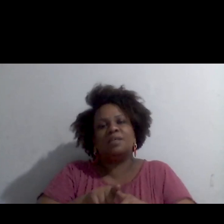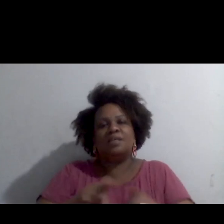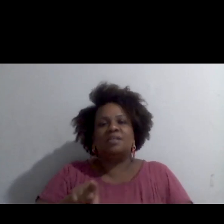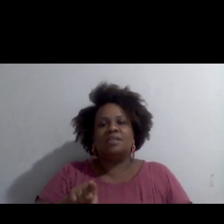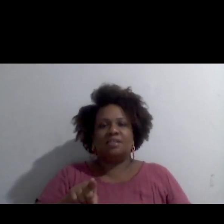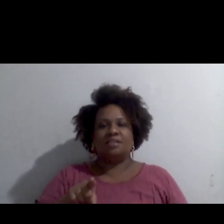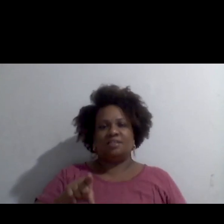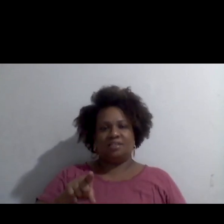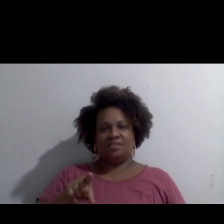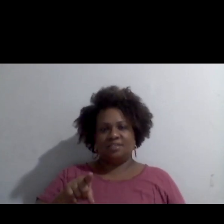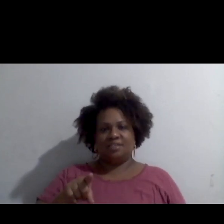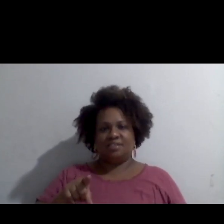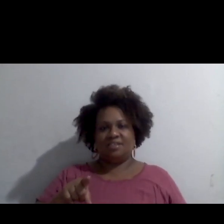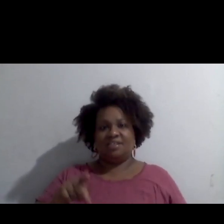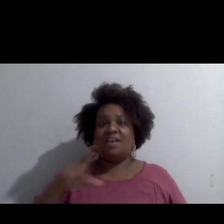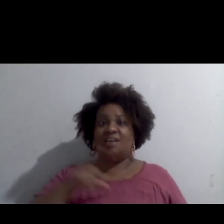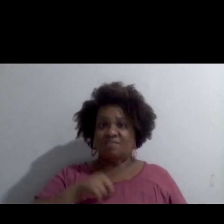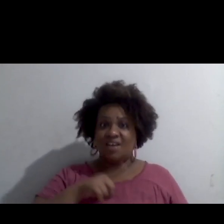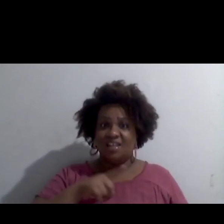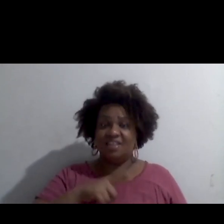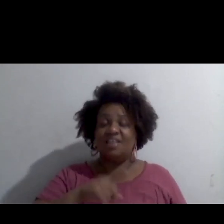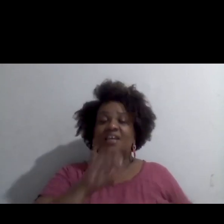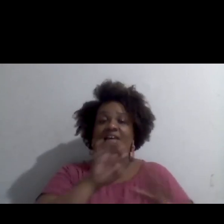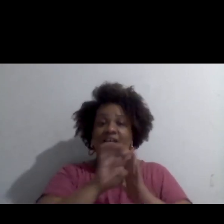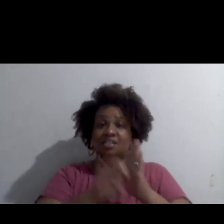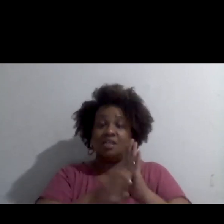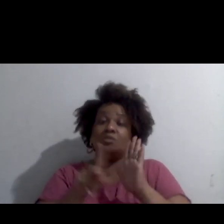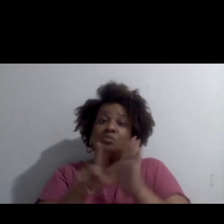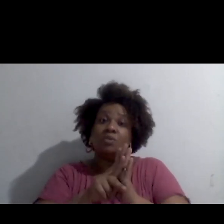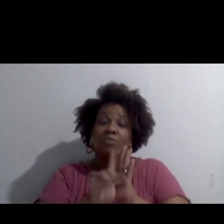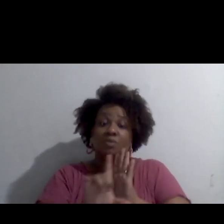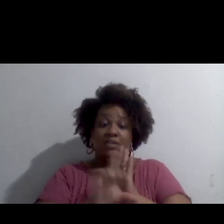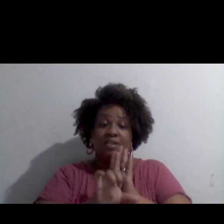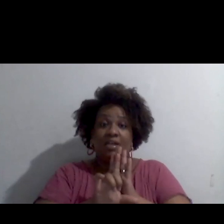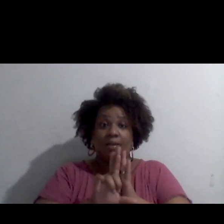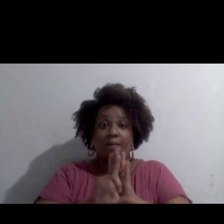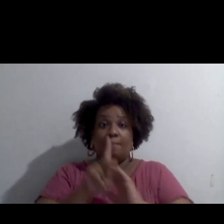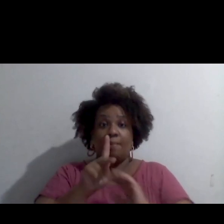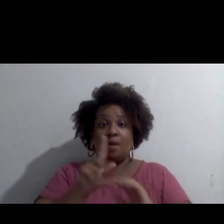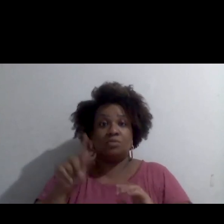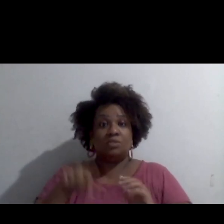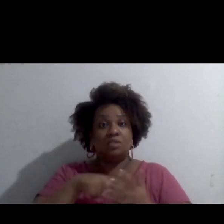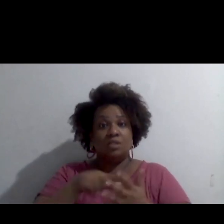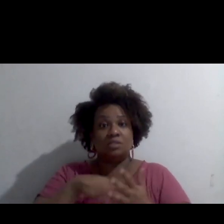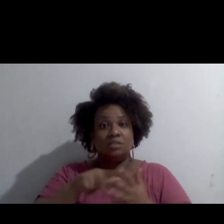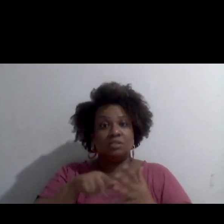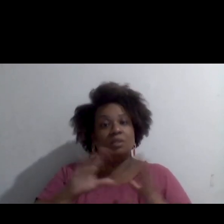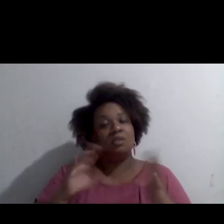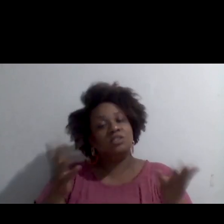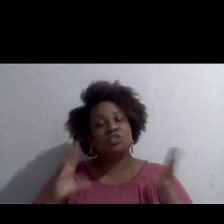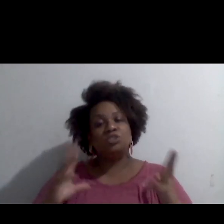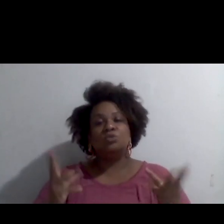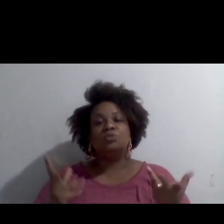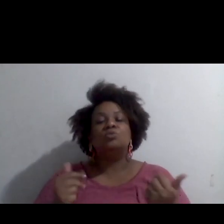Gerais, de que haverá editais específicos para videodança na Lei Paulo Gustavo. Mas, de toda forma, independente da Lei